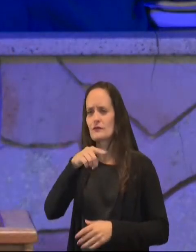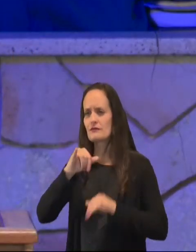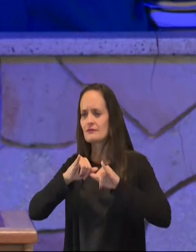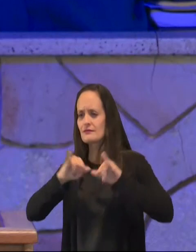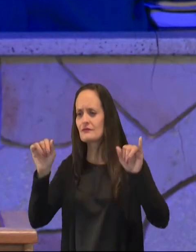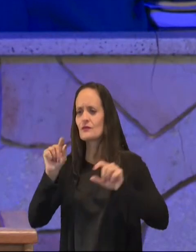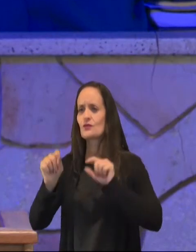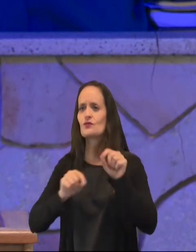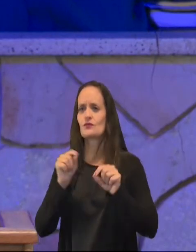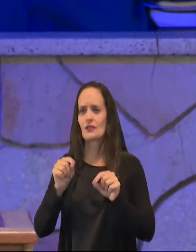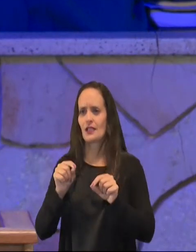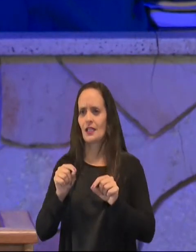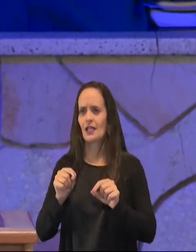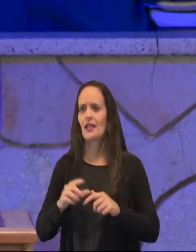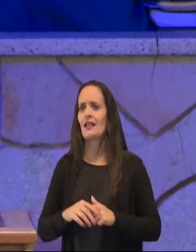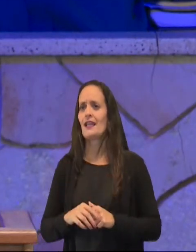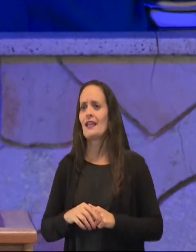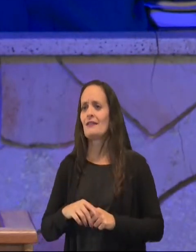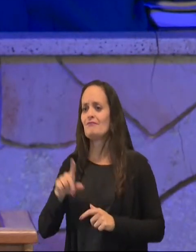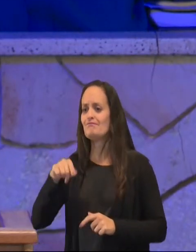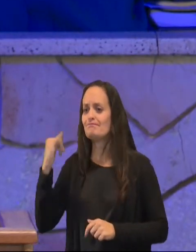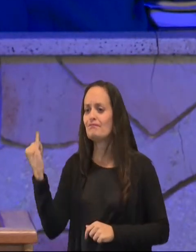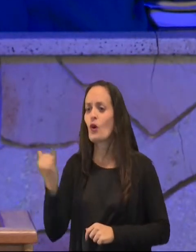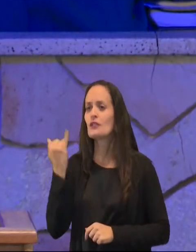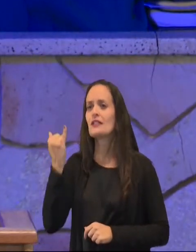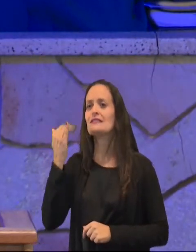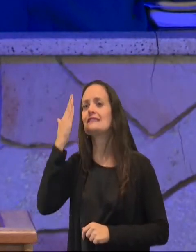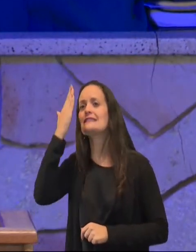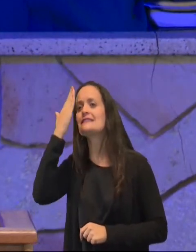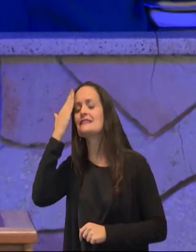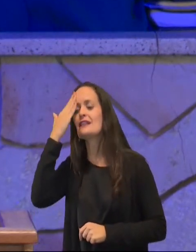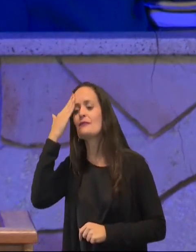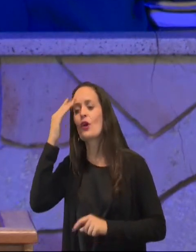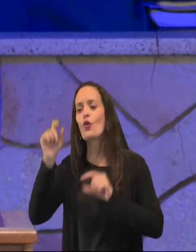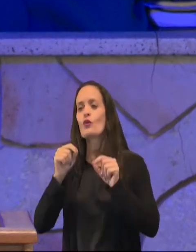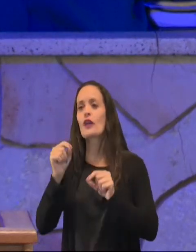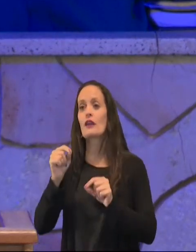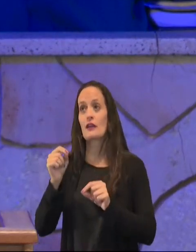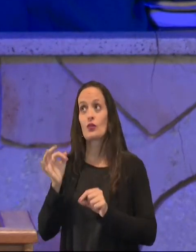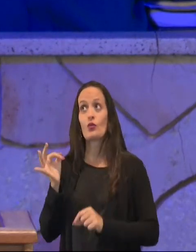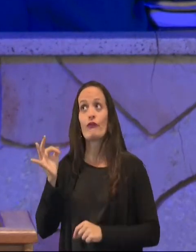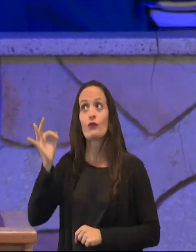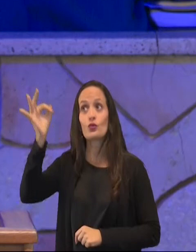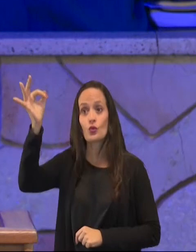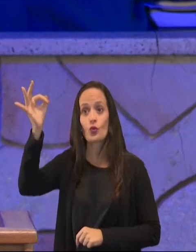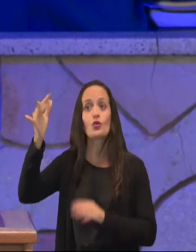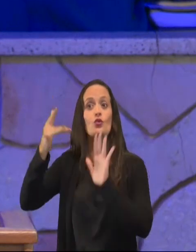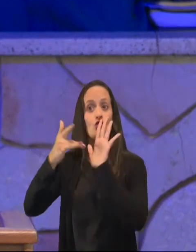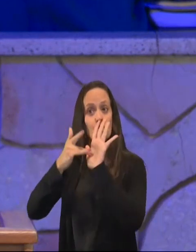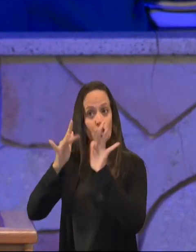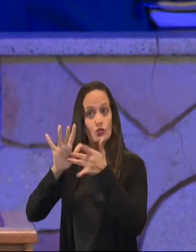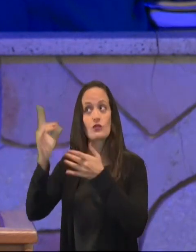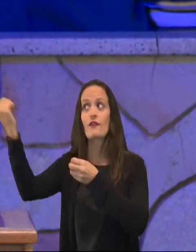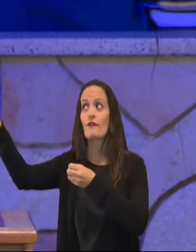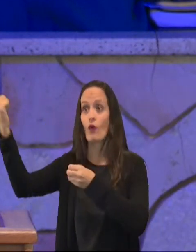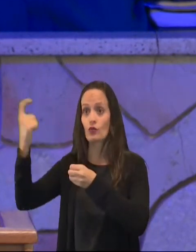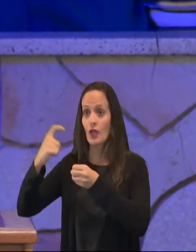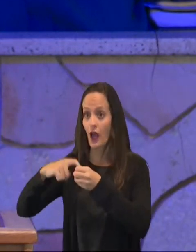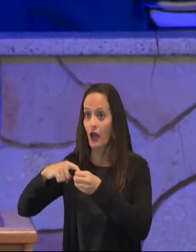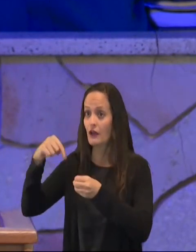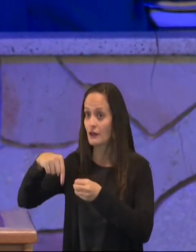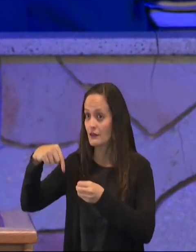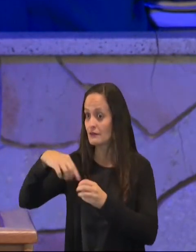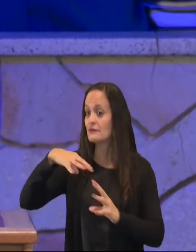isso não é teológico. Mas é belo saber que de fato o Senhor vai voltar e vai trazer a recompensa para toda a igreja e